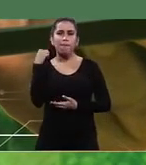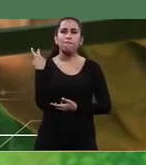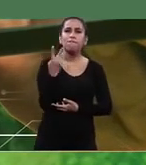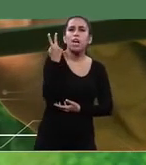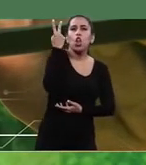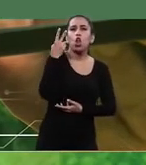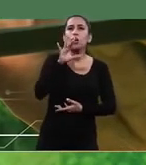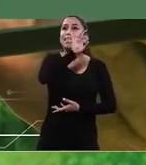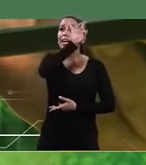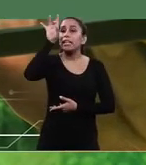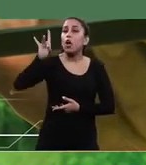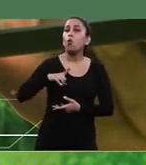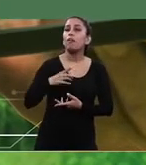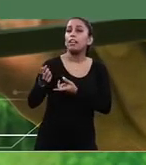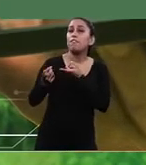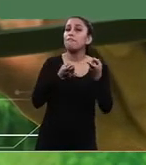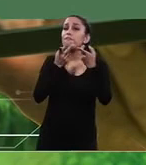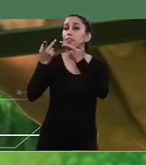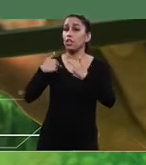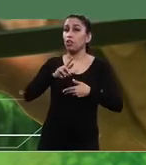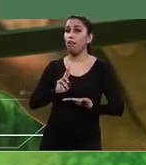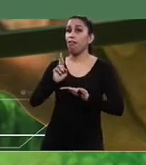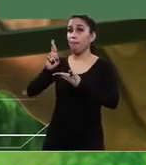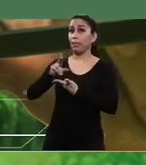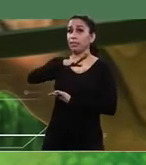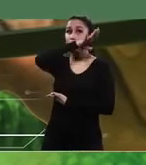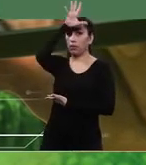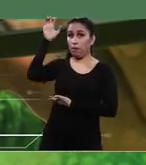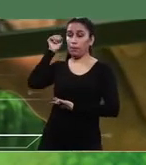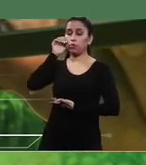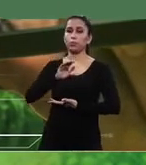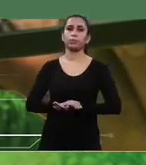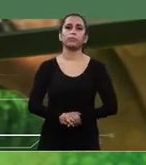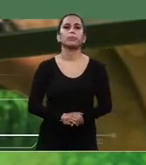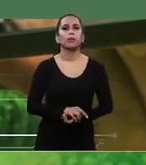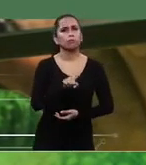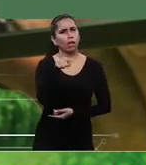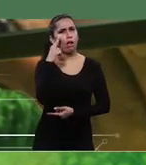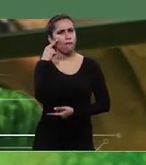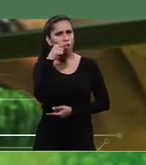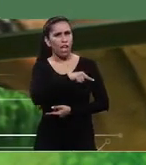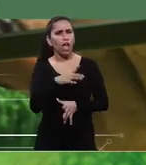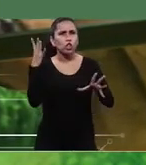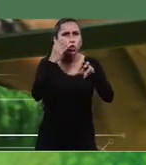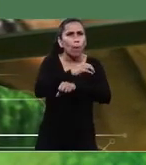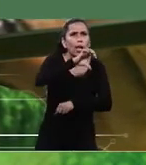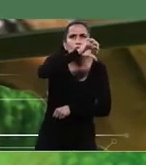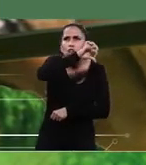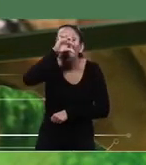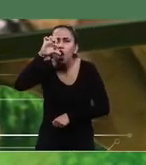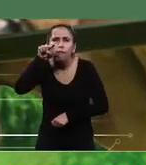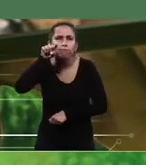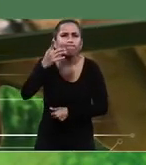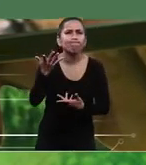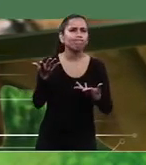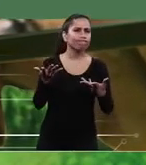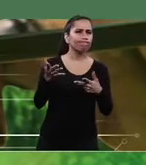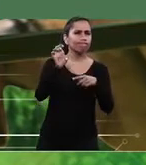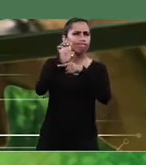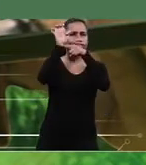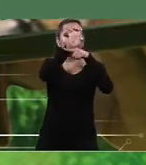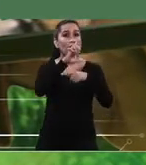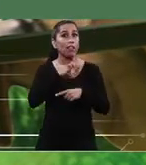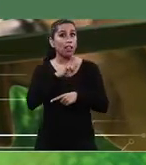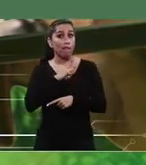do agronegócio na Amazônia Legal. Vocês percebem que entre esses 9 estados existe uma forte preponderância do